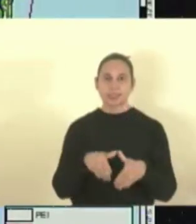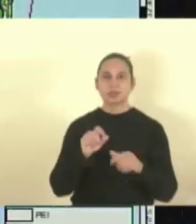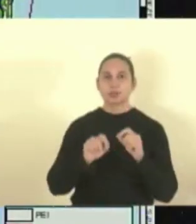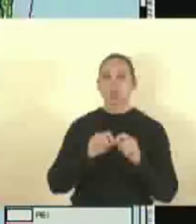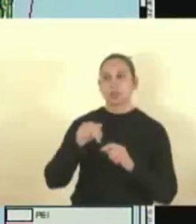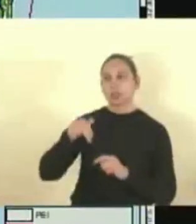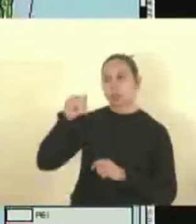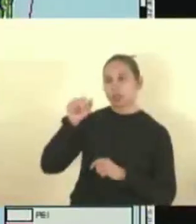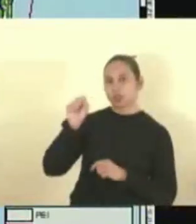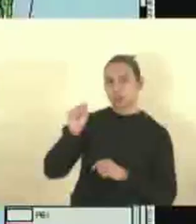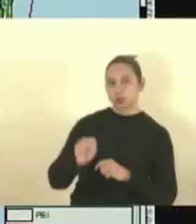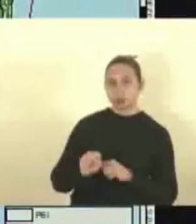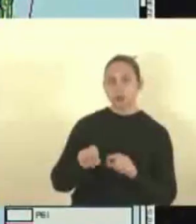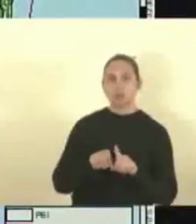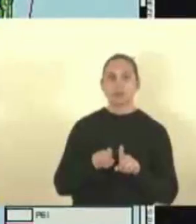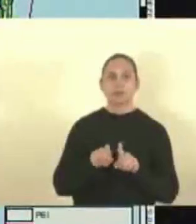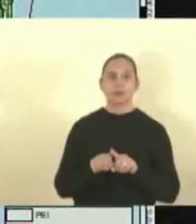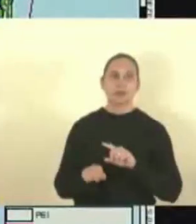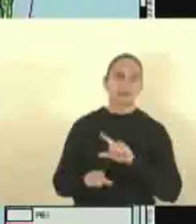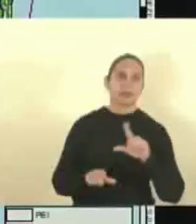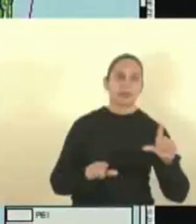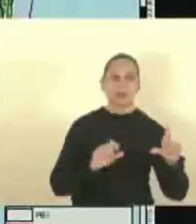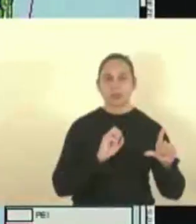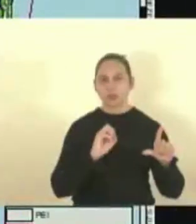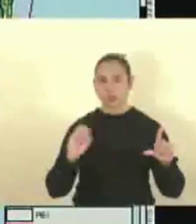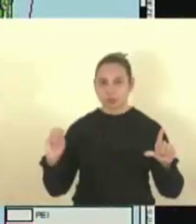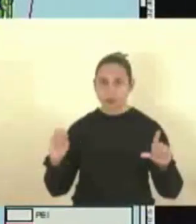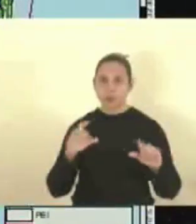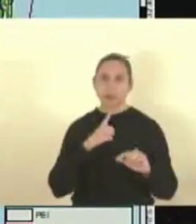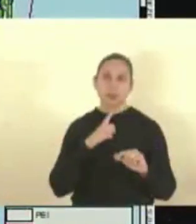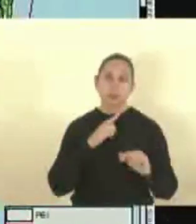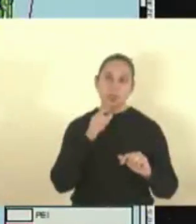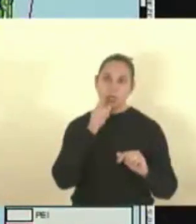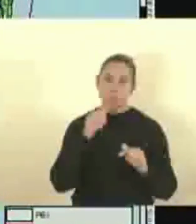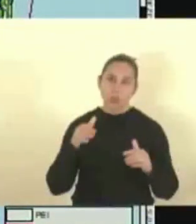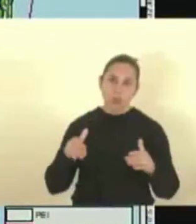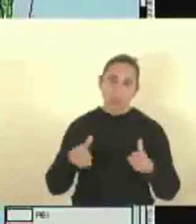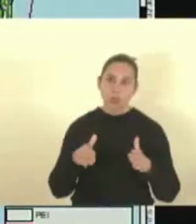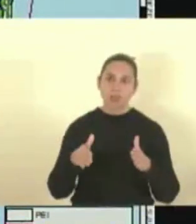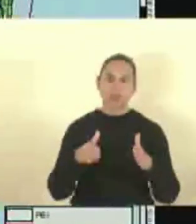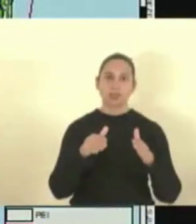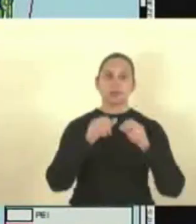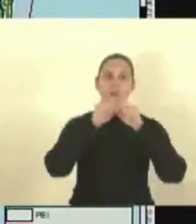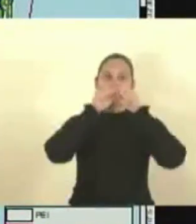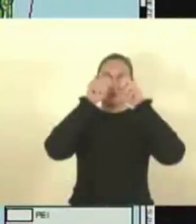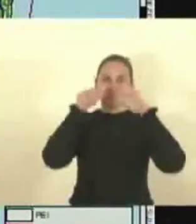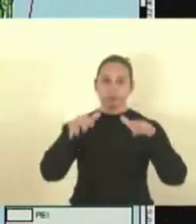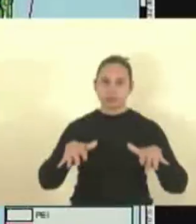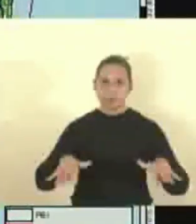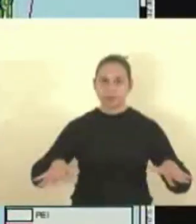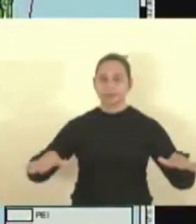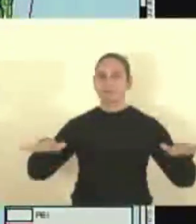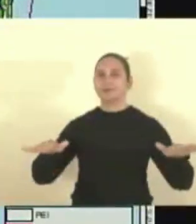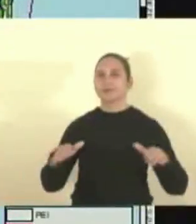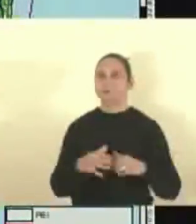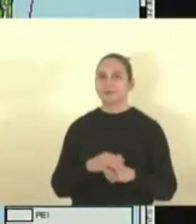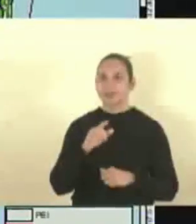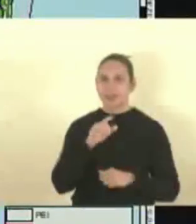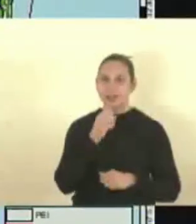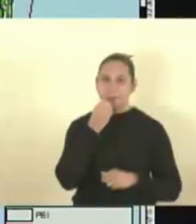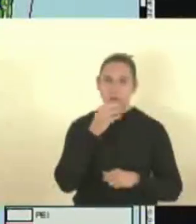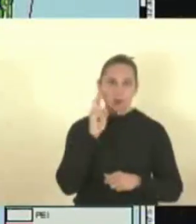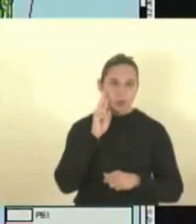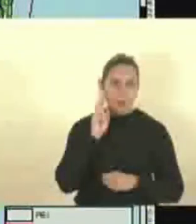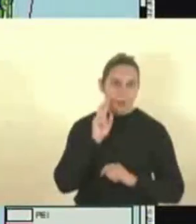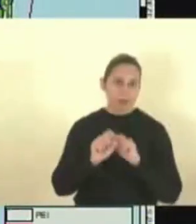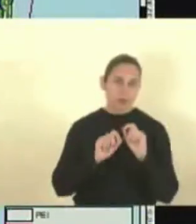também no sentido leste-oeste, né? Onde você tem o rio transbordando e inundando essa planície, né? É bom lembrar também que a água